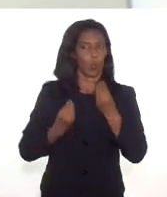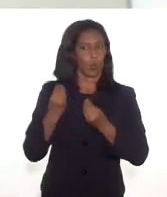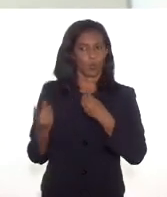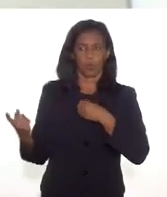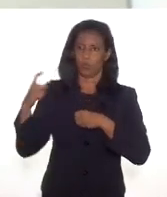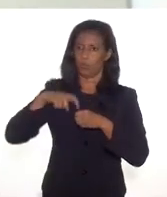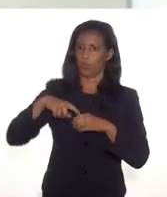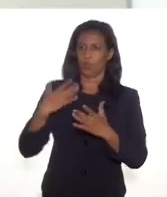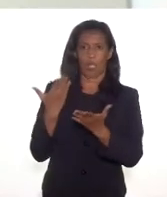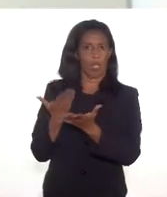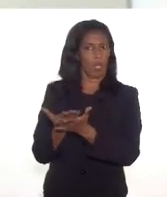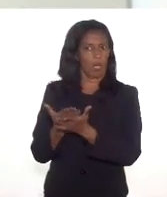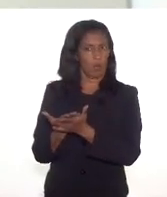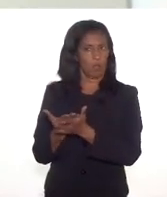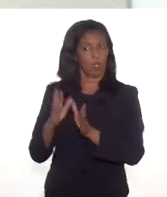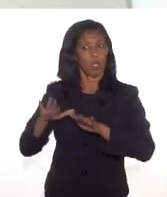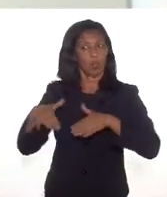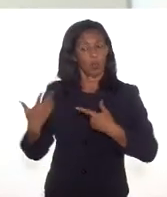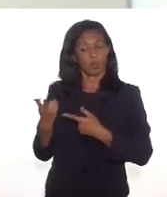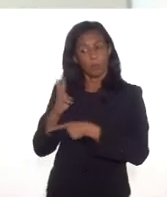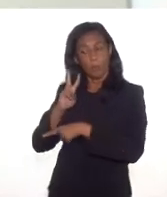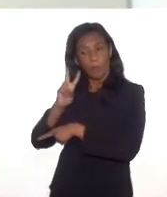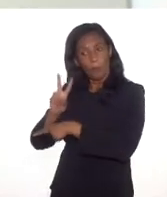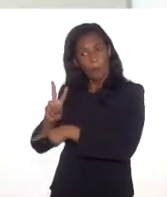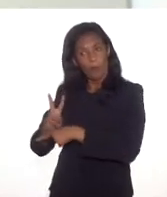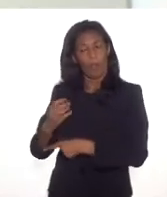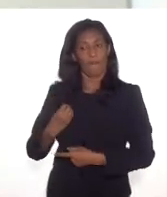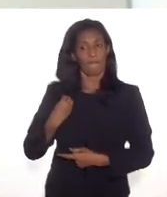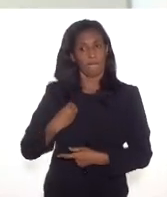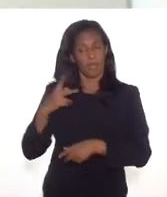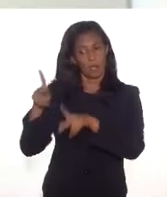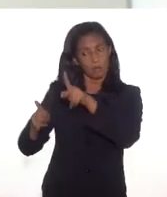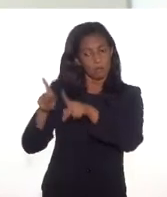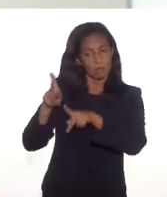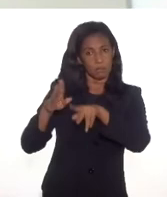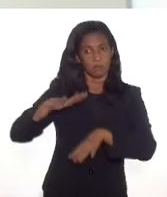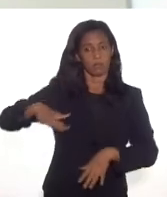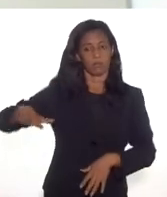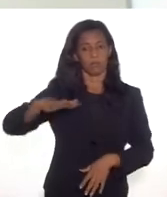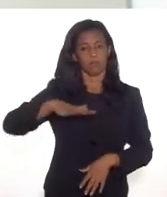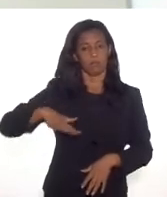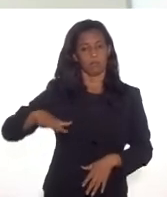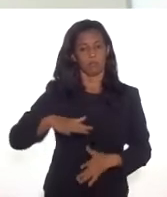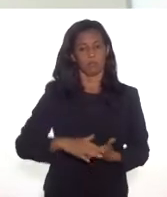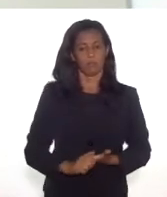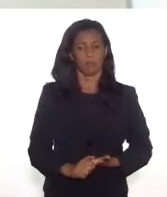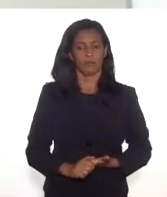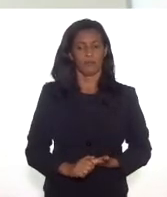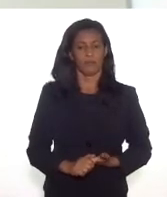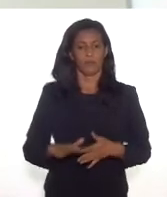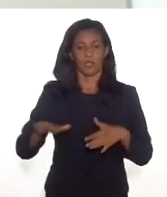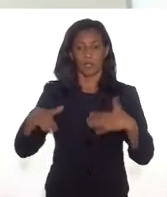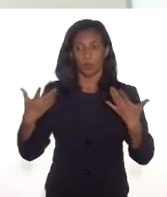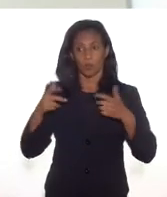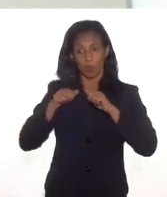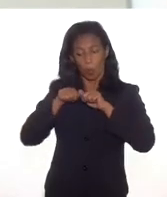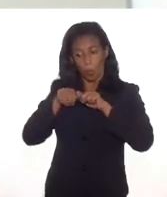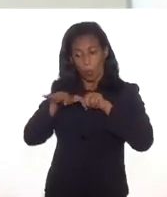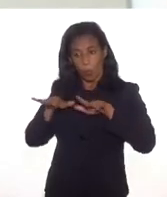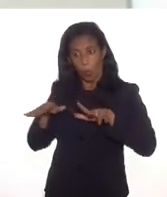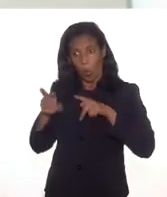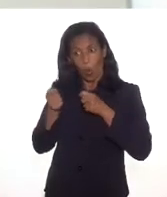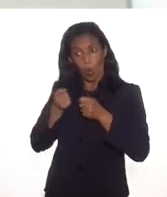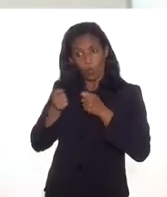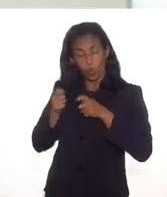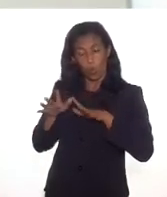educação enquanto não se preservar a vida da população, enquanto a gente não tiver a pandemia sob controle.